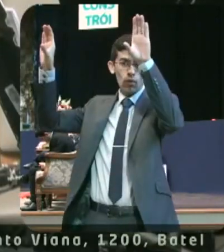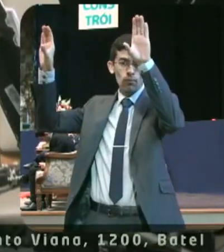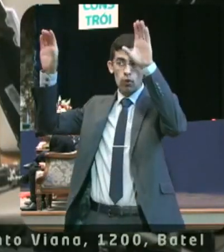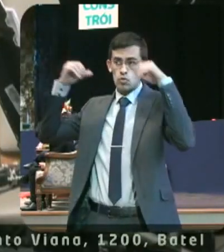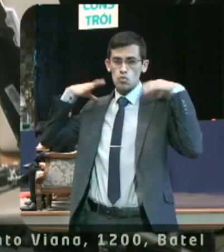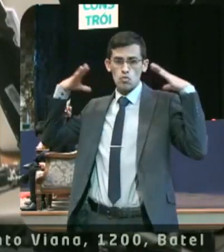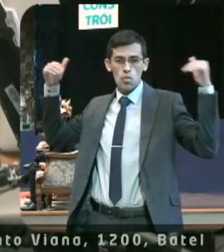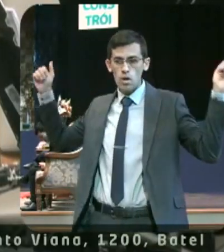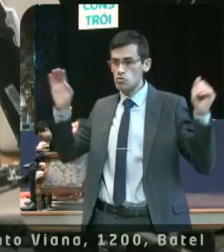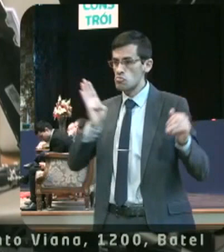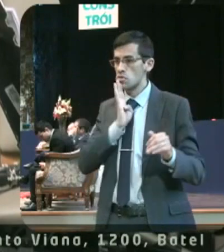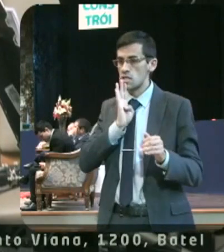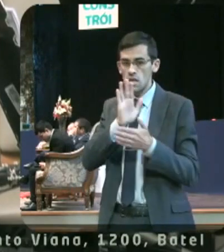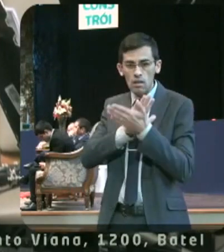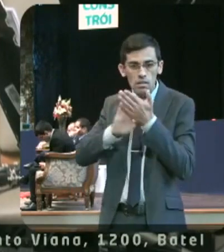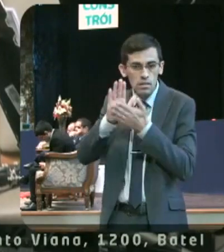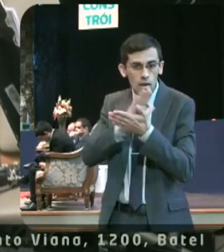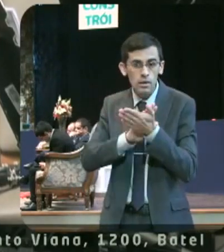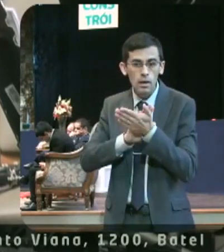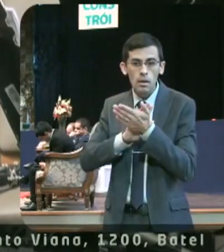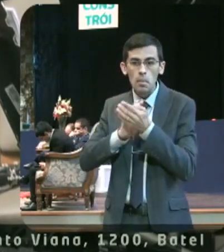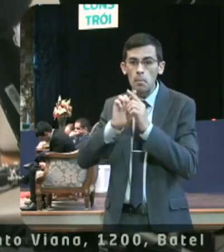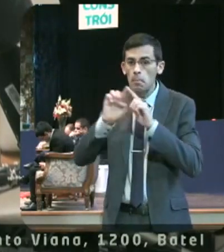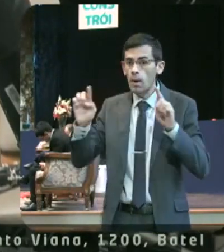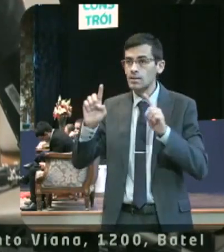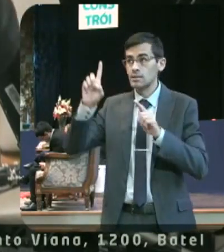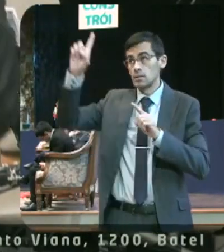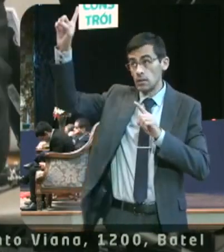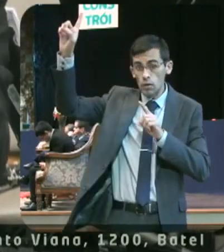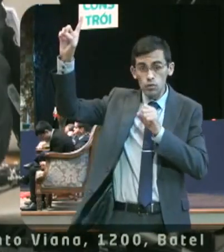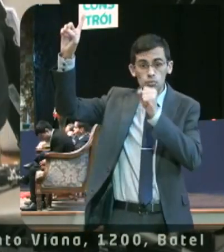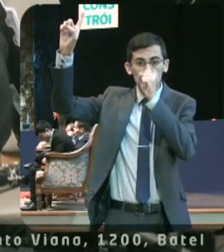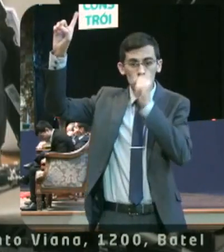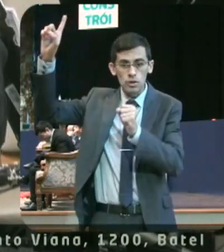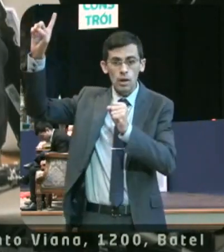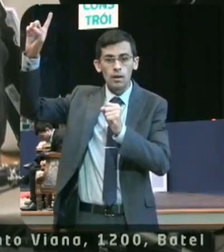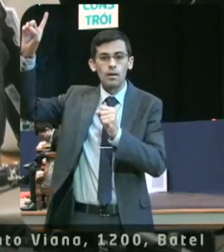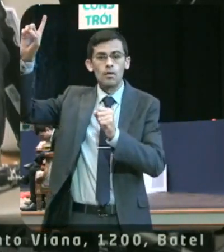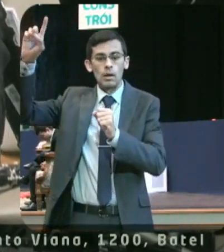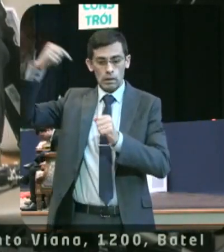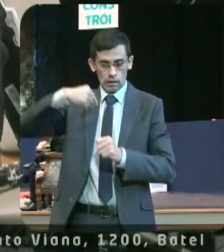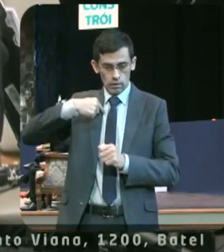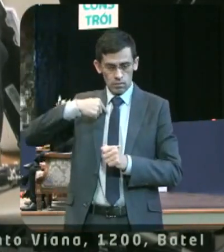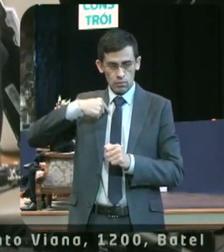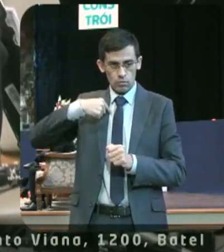nem os anjos conheciam. Como Deus podia pegar gente como eu e você